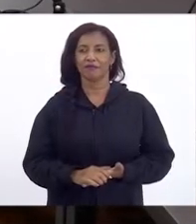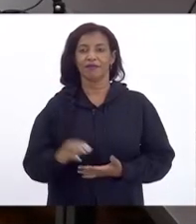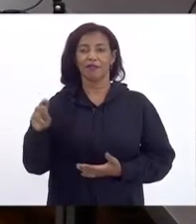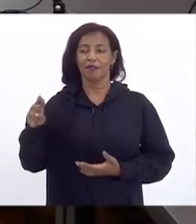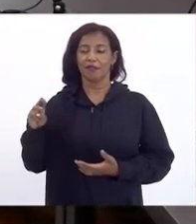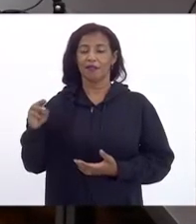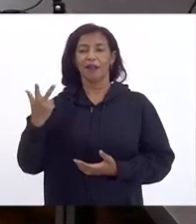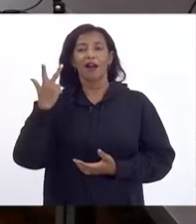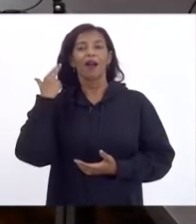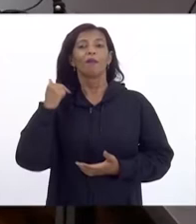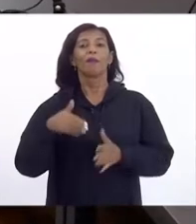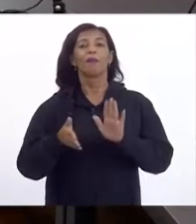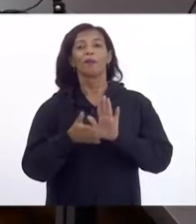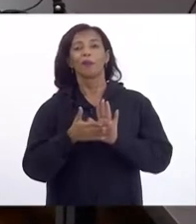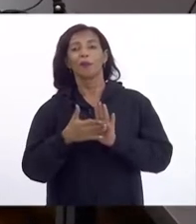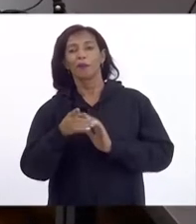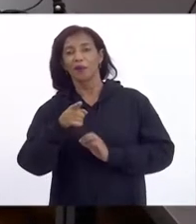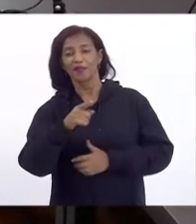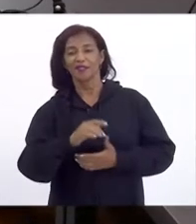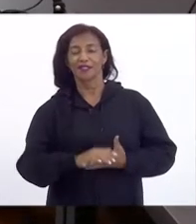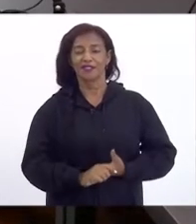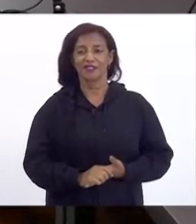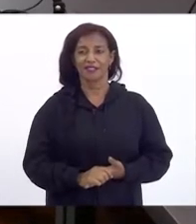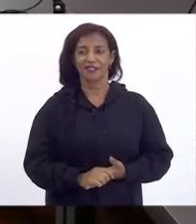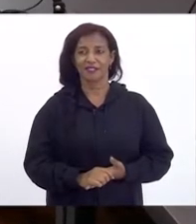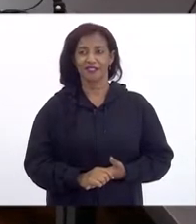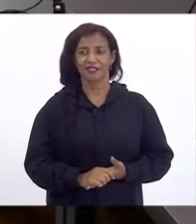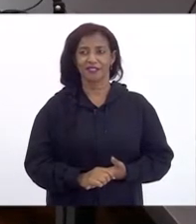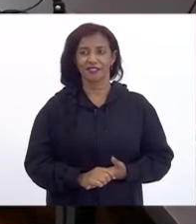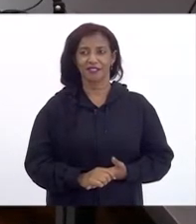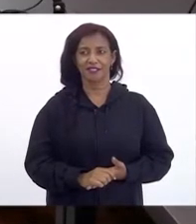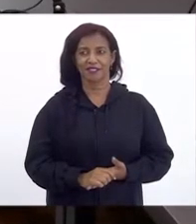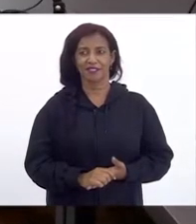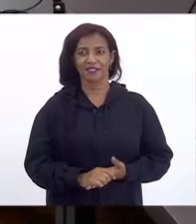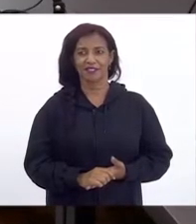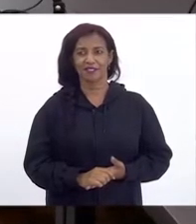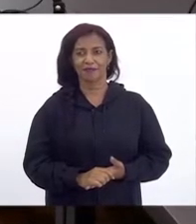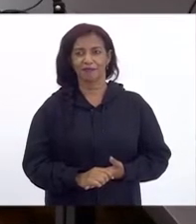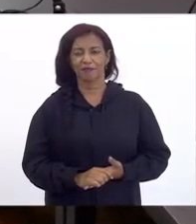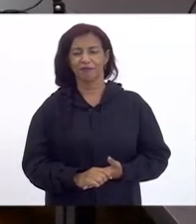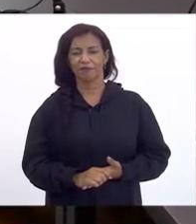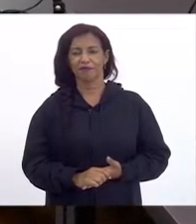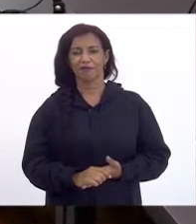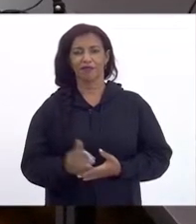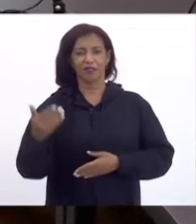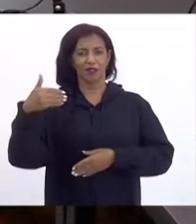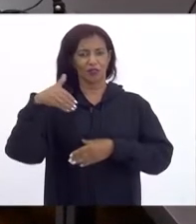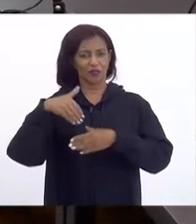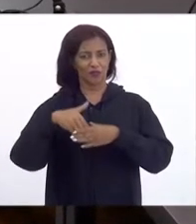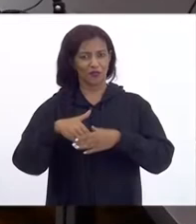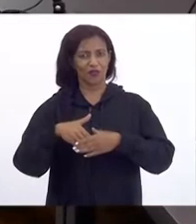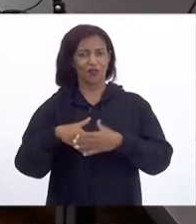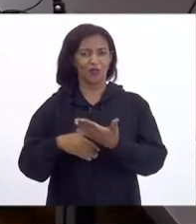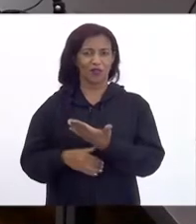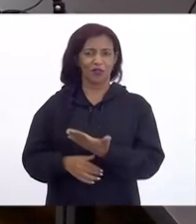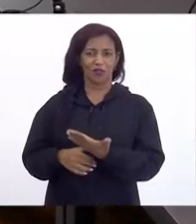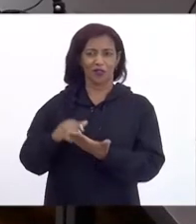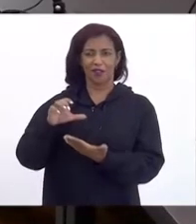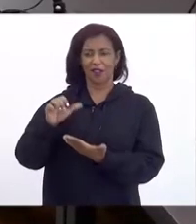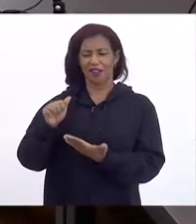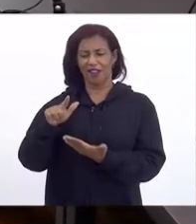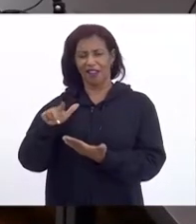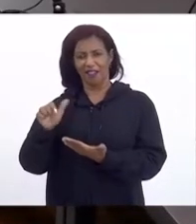Marcelo Cabeleireiro, proposta do deputado Márcio Canela para presidir o deputado Luiz Paulo. Voto com o deputado Márcio Canela e